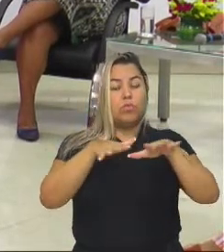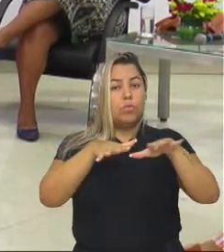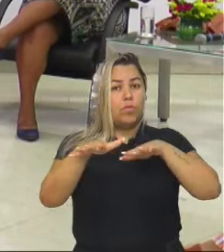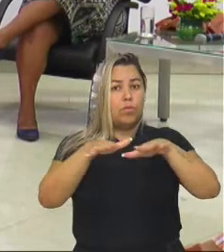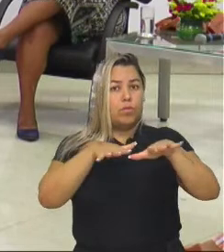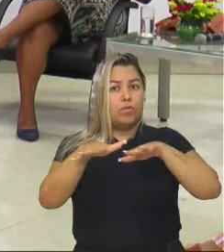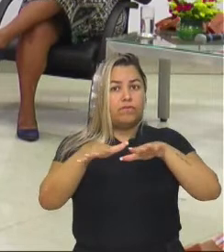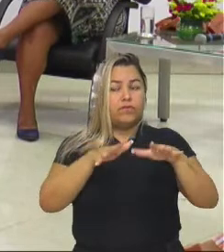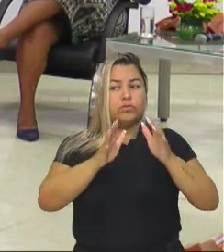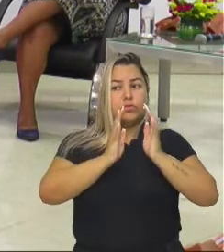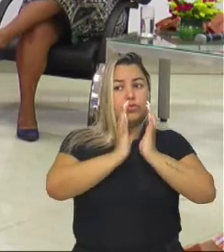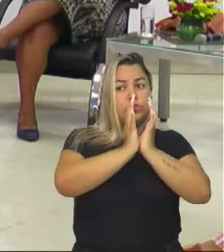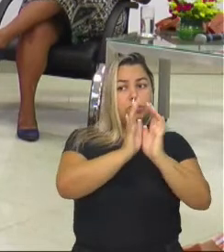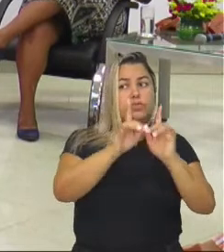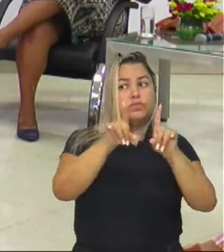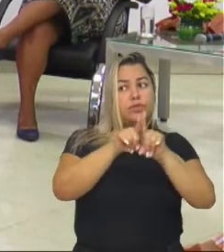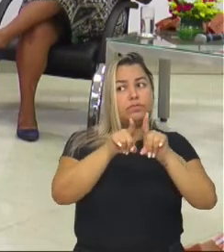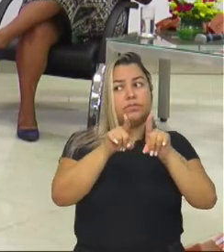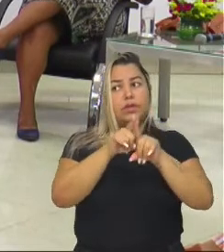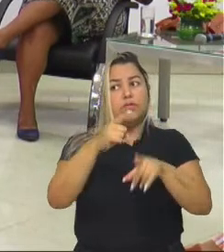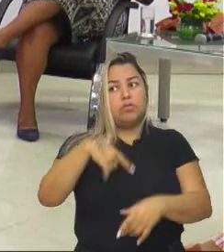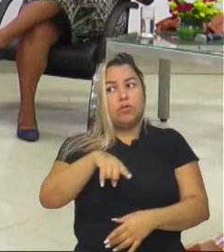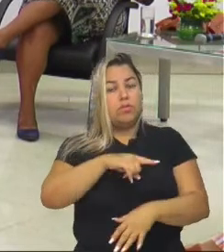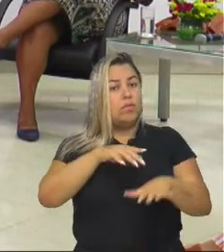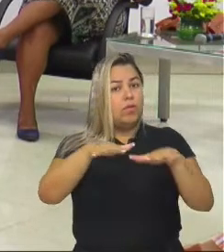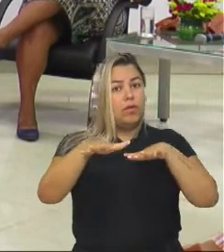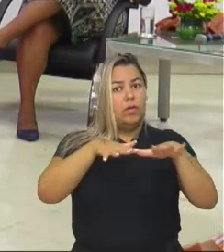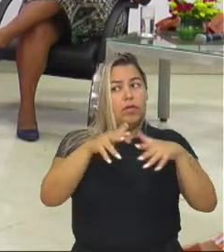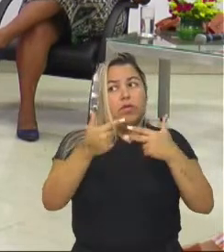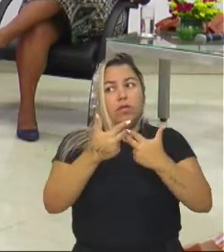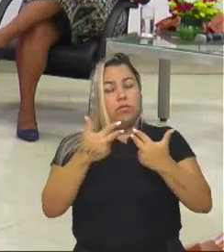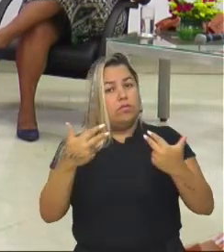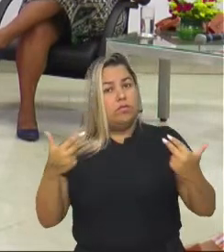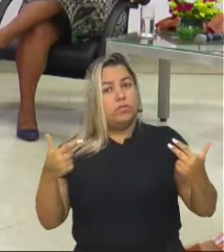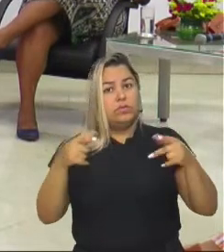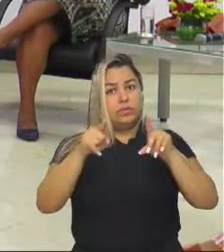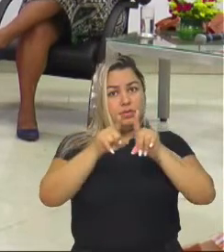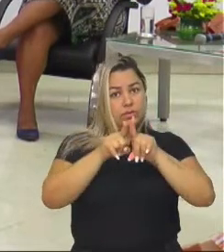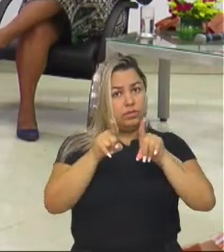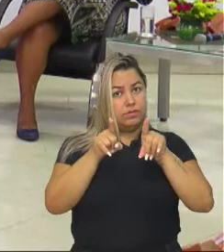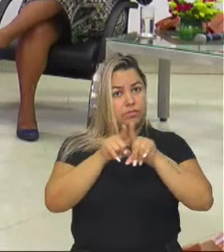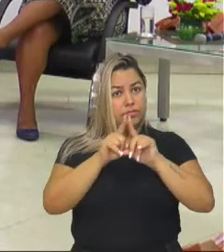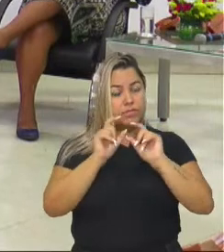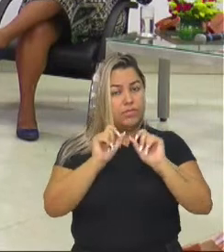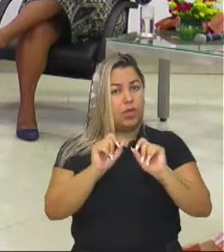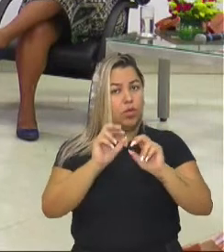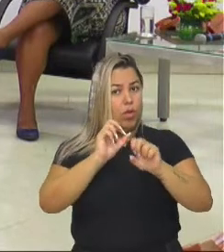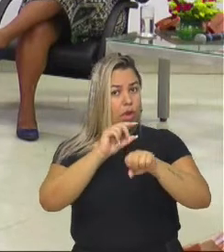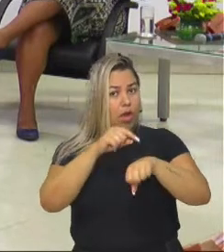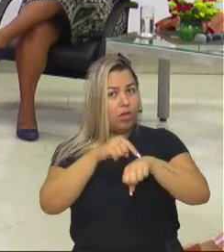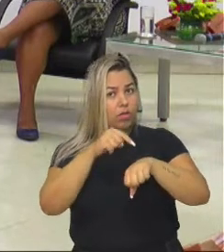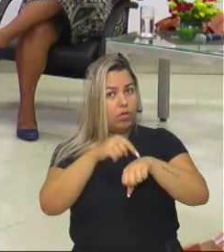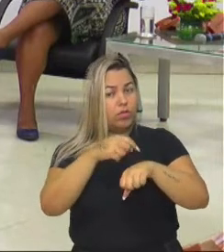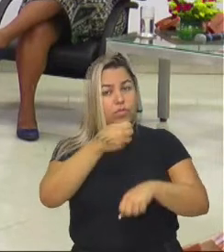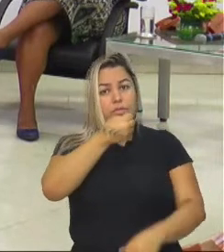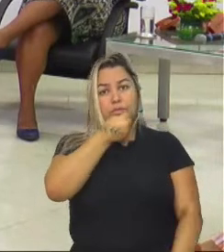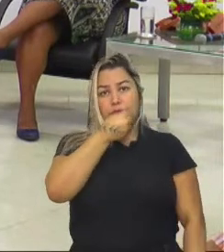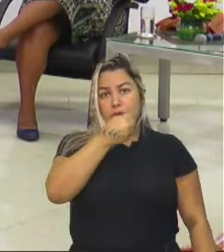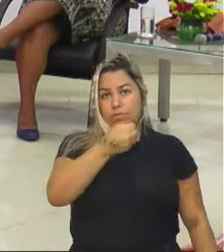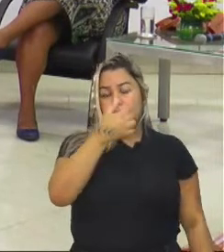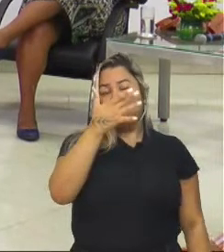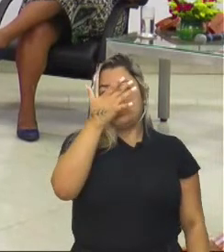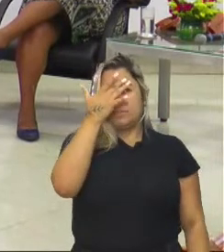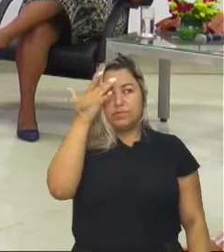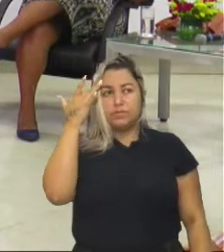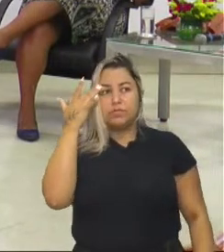em coletivo, assim, porque a gente está aqui, a gente vai movendo coisas e se movendo coletivamente, esse é o momento de microfone aberto para as pessoas que estão